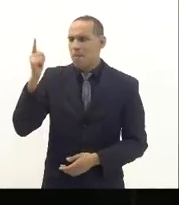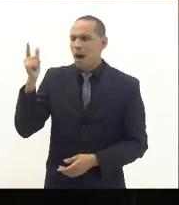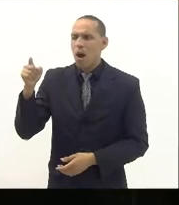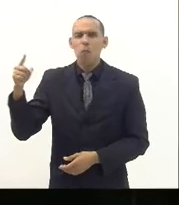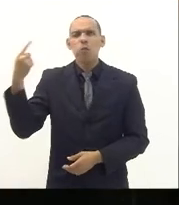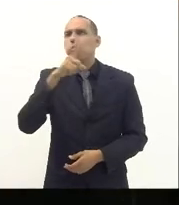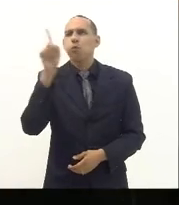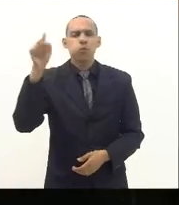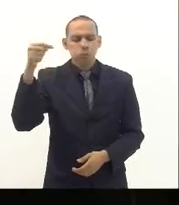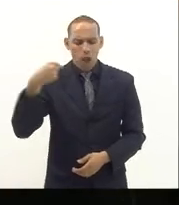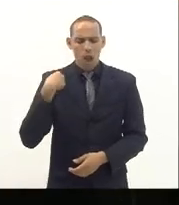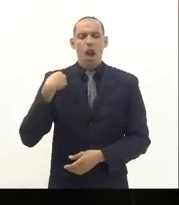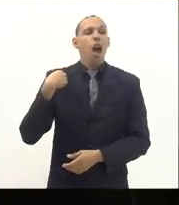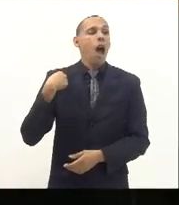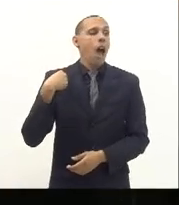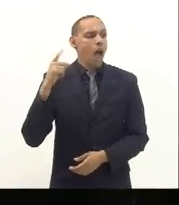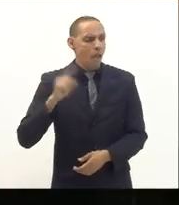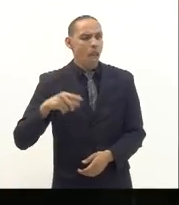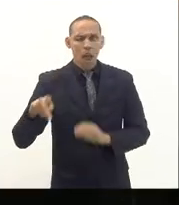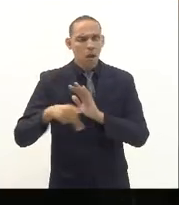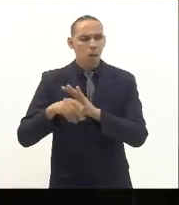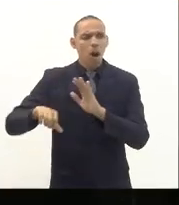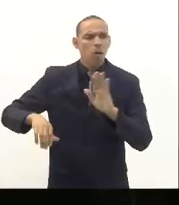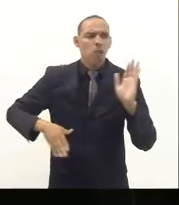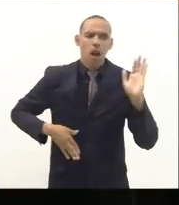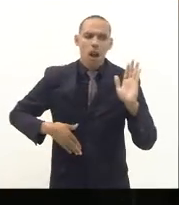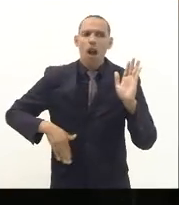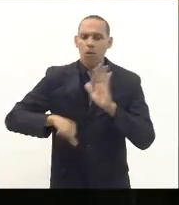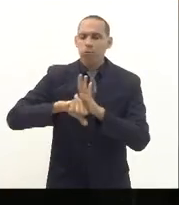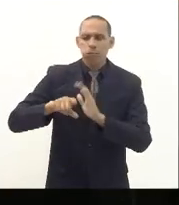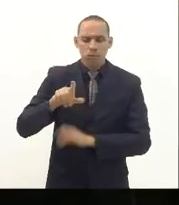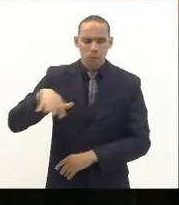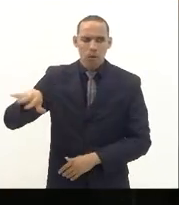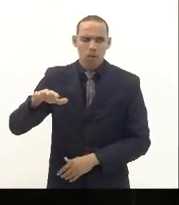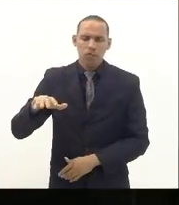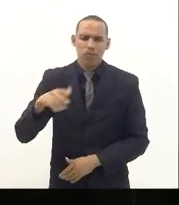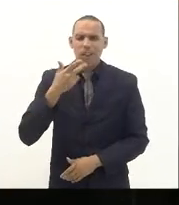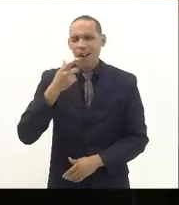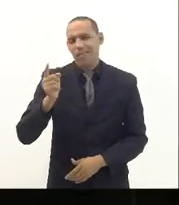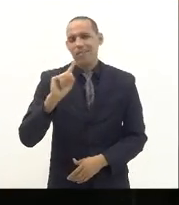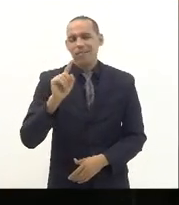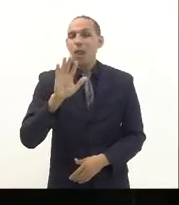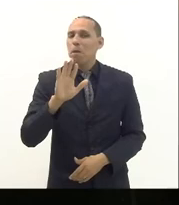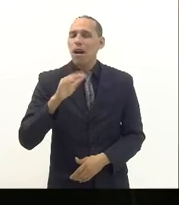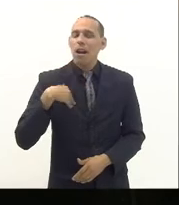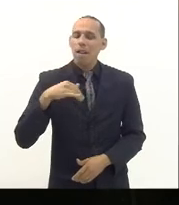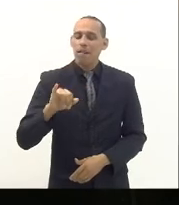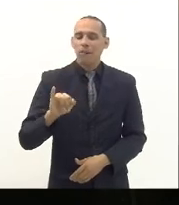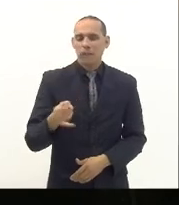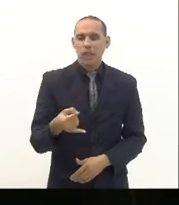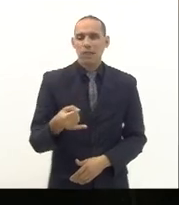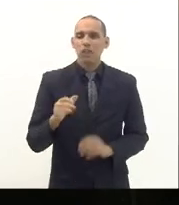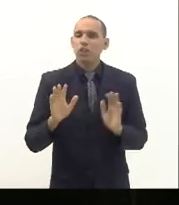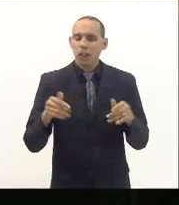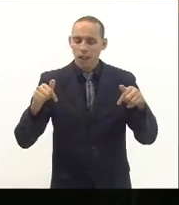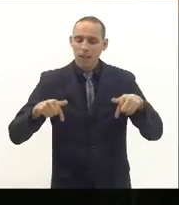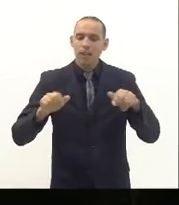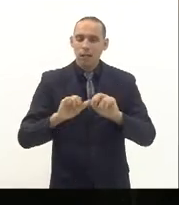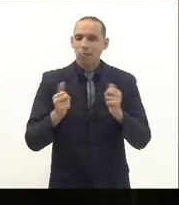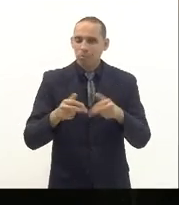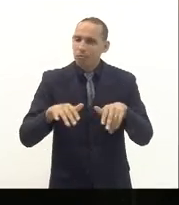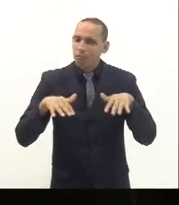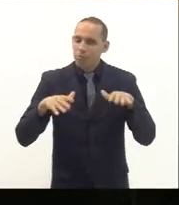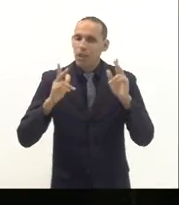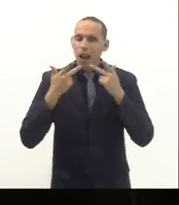bala perdida ela veio da da criminalidade mas pegando a deixa do que foi falado muito aqui no